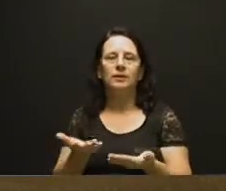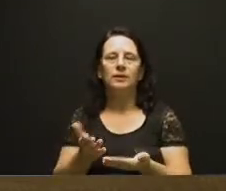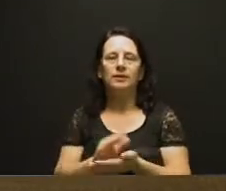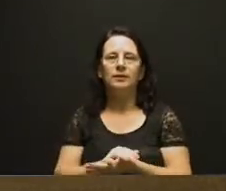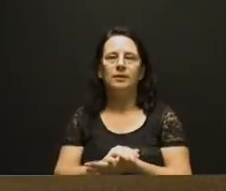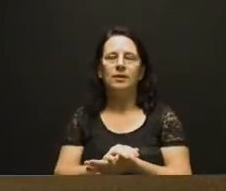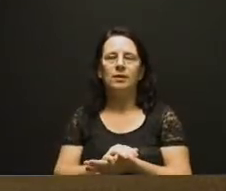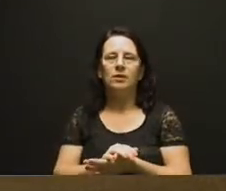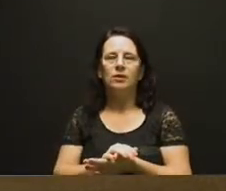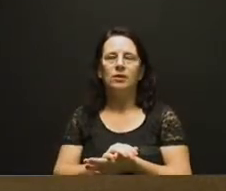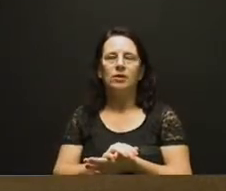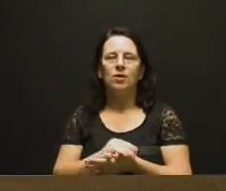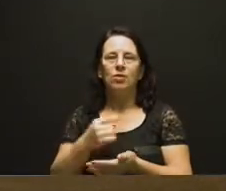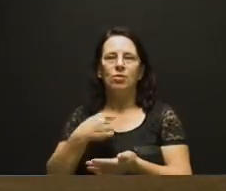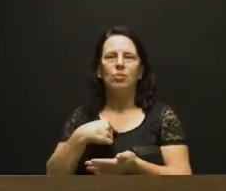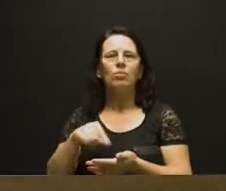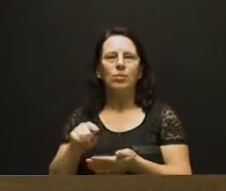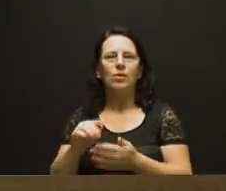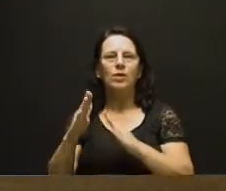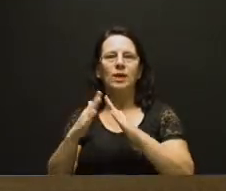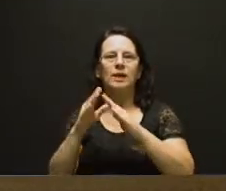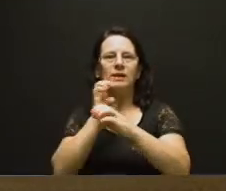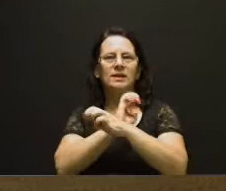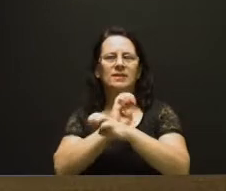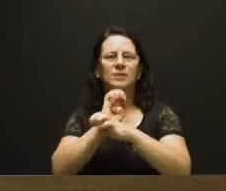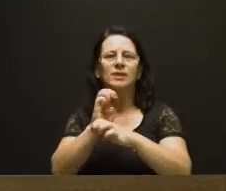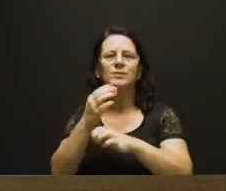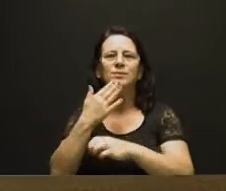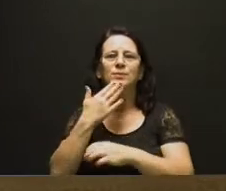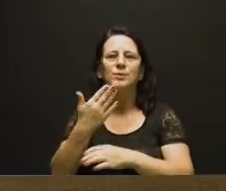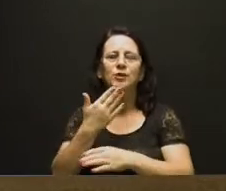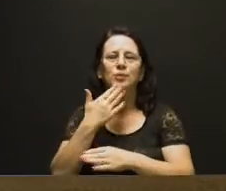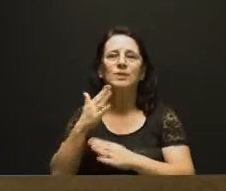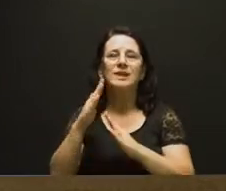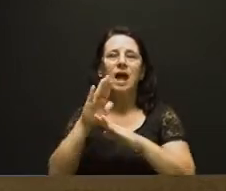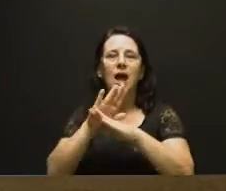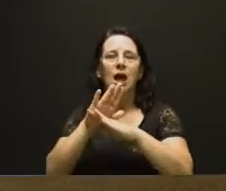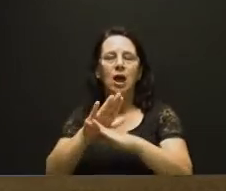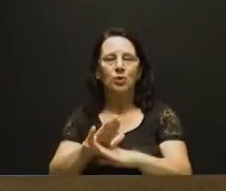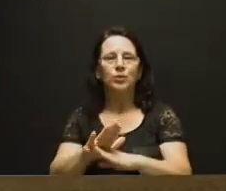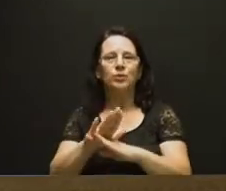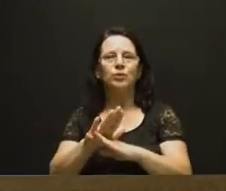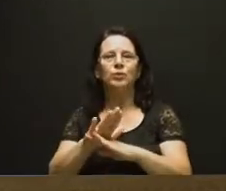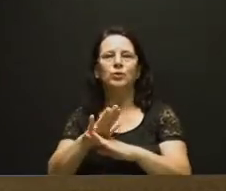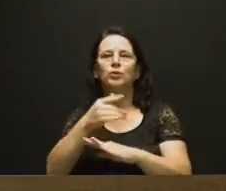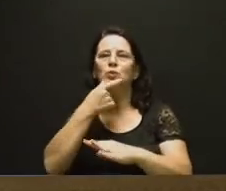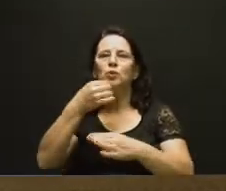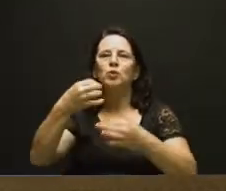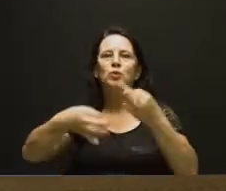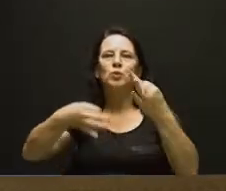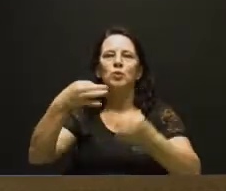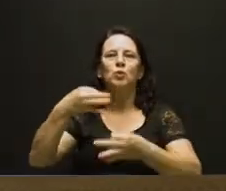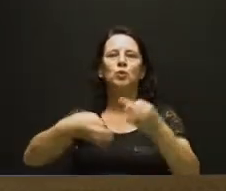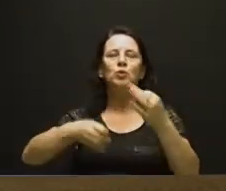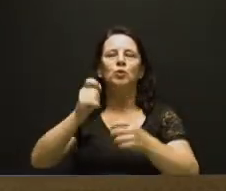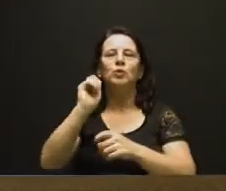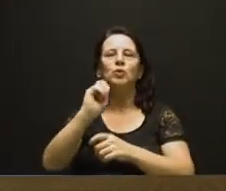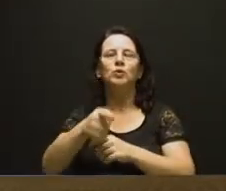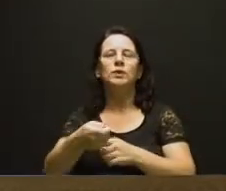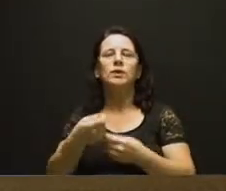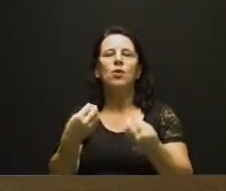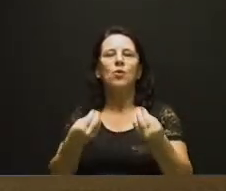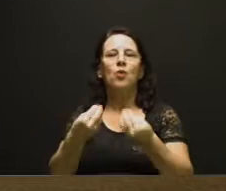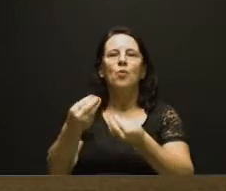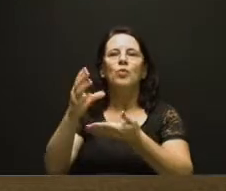despachamos promotora despachamos com o juiz nós pedimos que o juiz nos ajudassem no despacho de um de nós pudéssemos